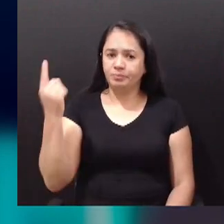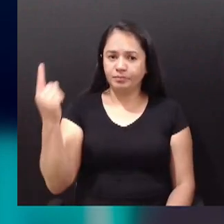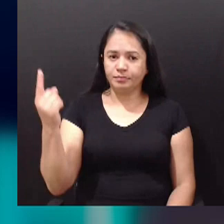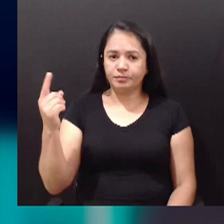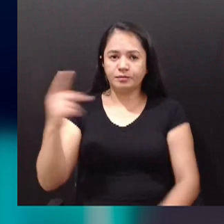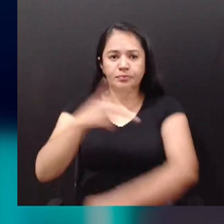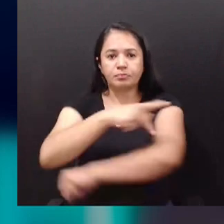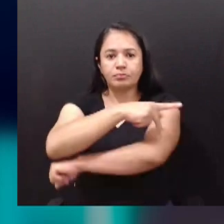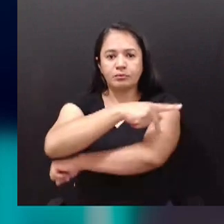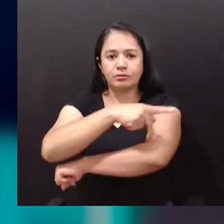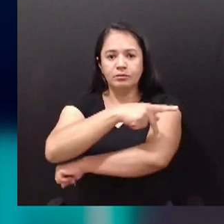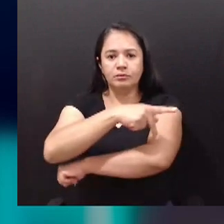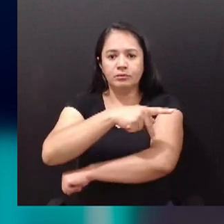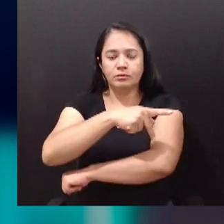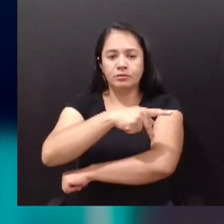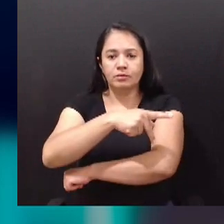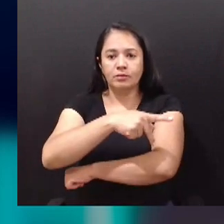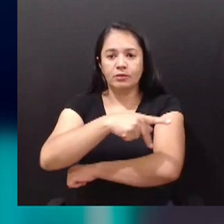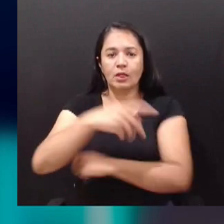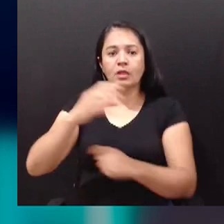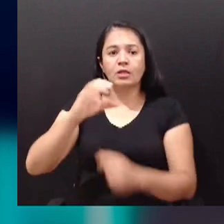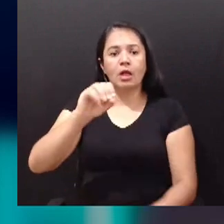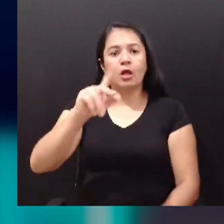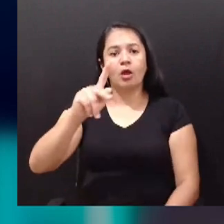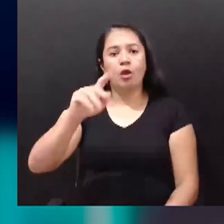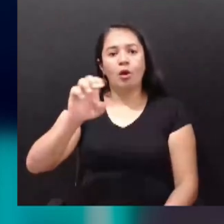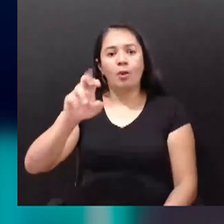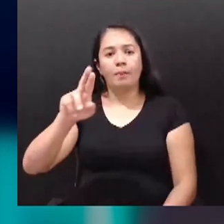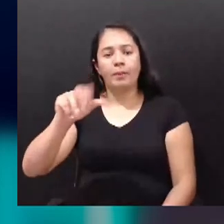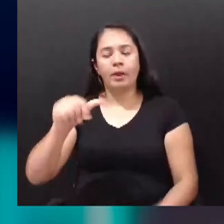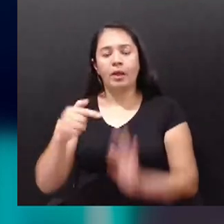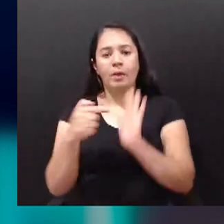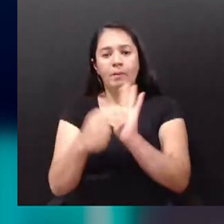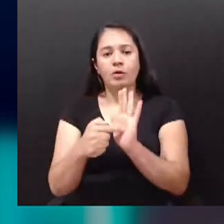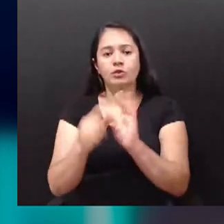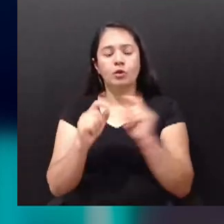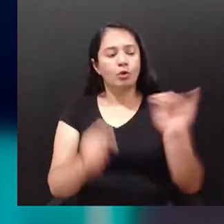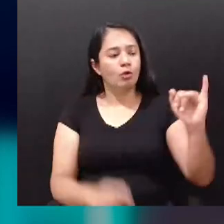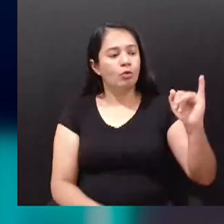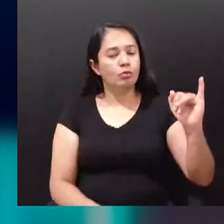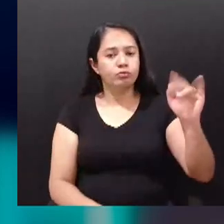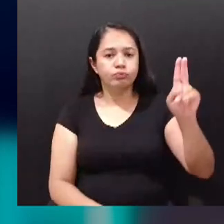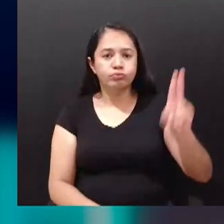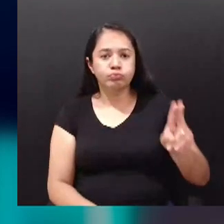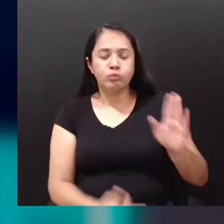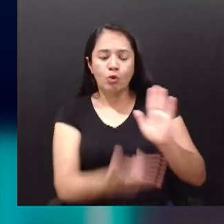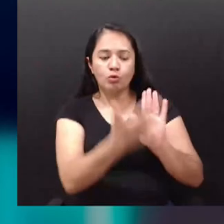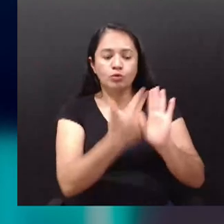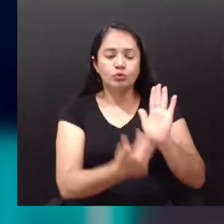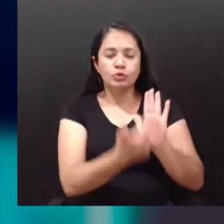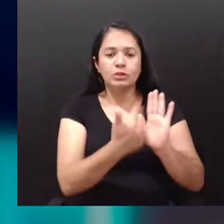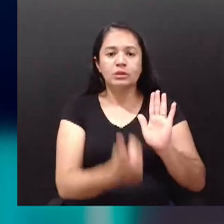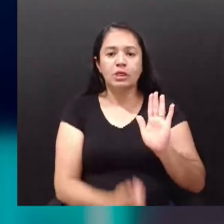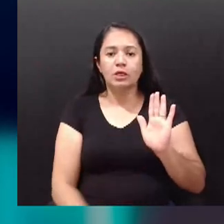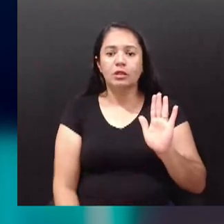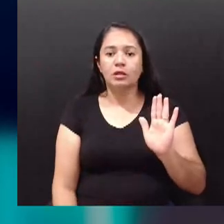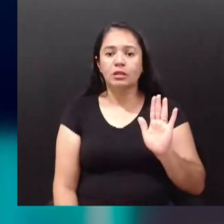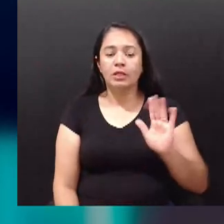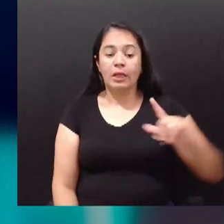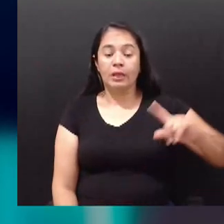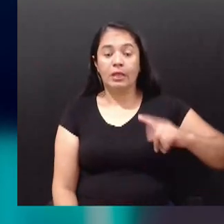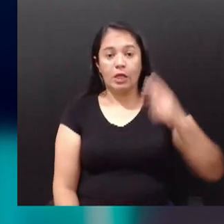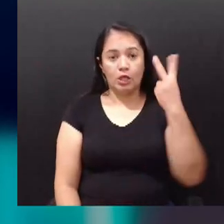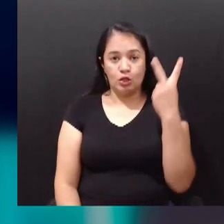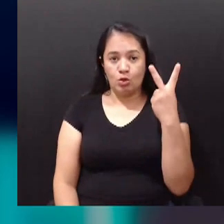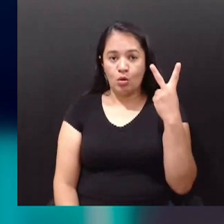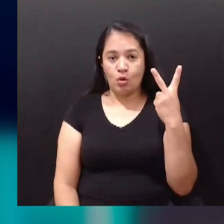da Ópera. Ali está mostrado o desenho desse reservatório. Ele é composto de 2 células, ele é um pouco menor